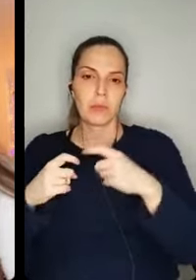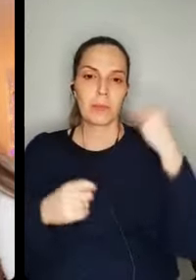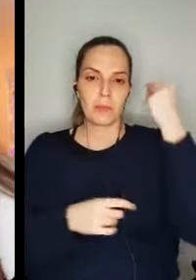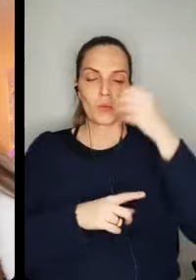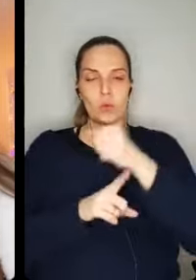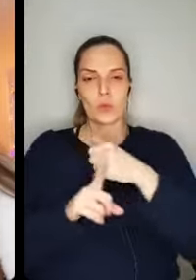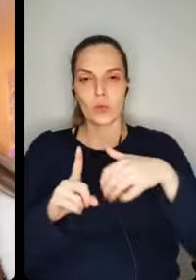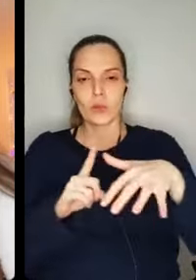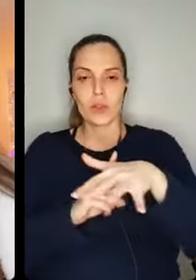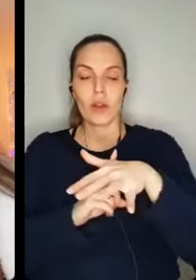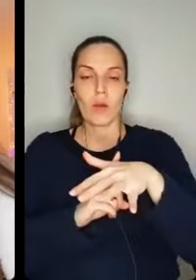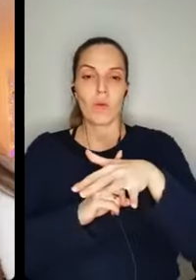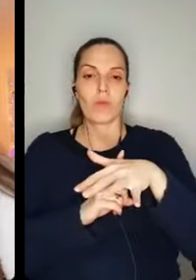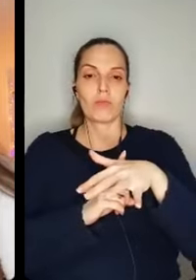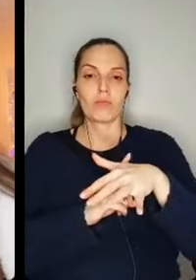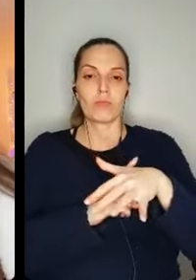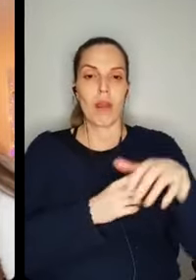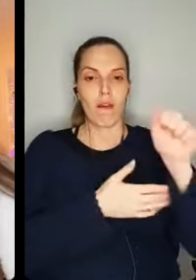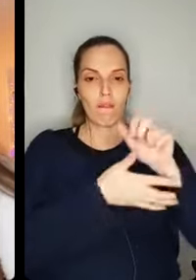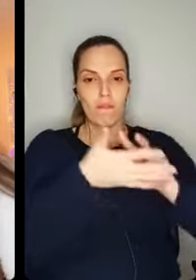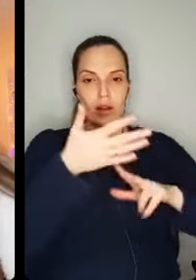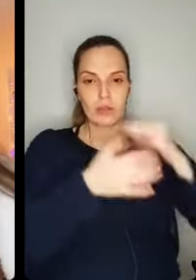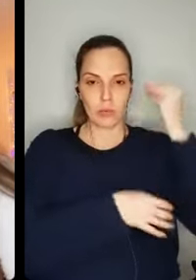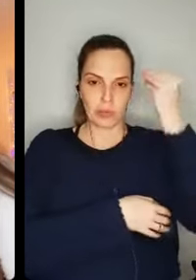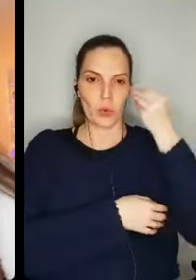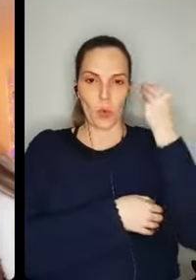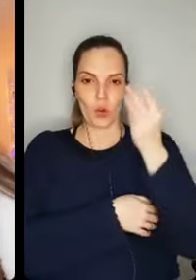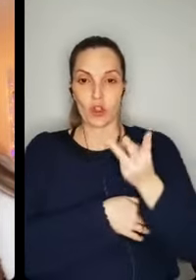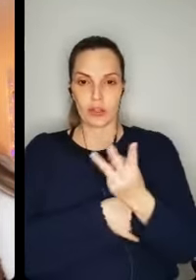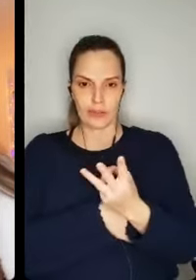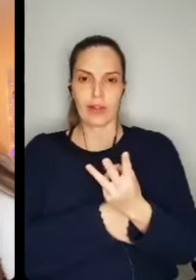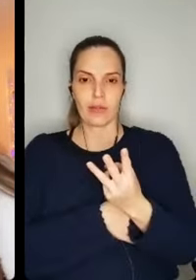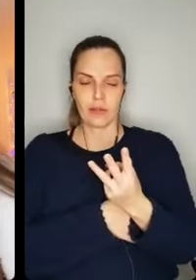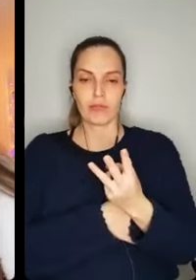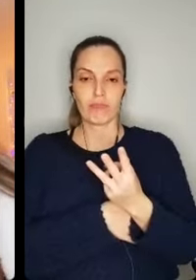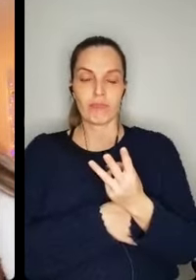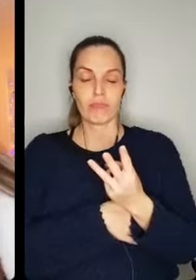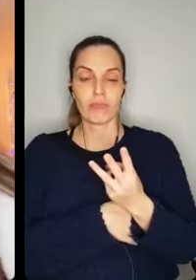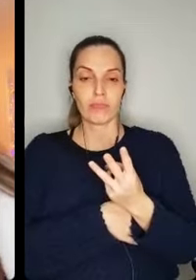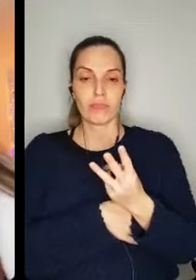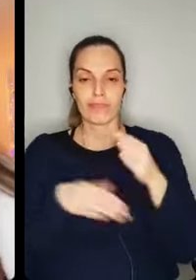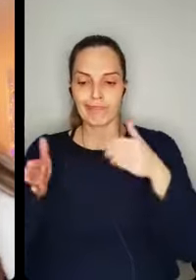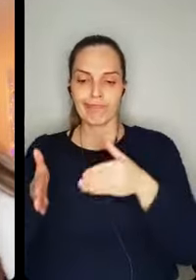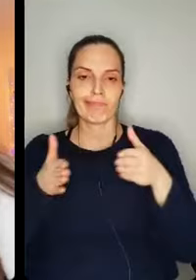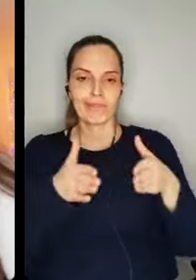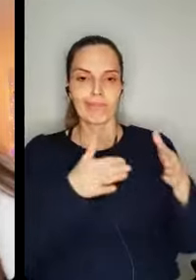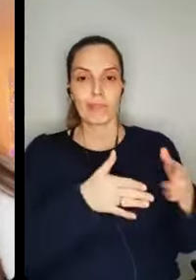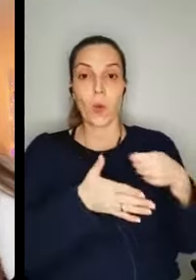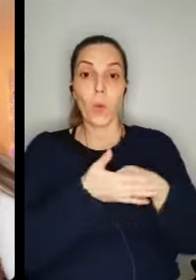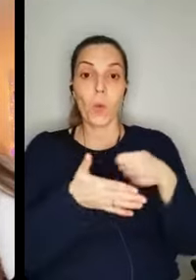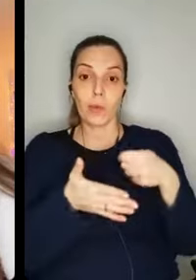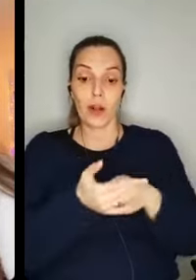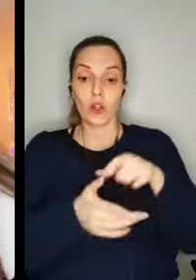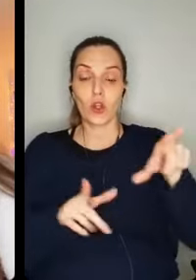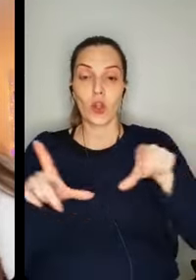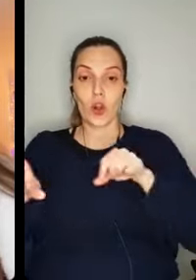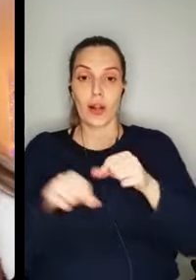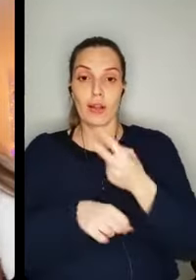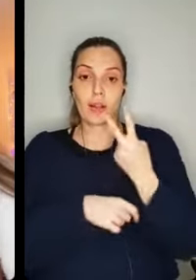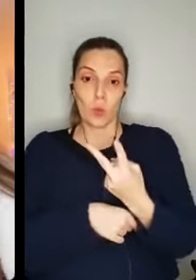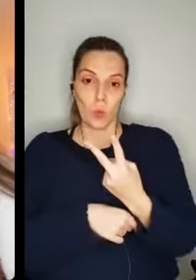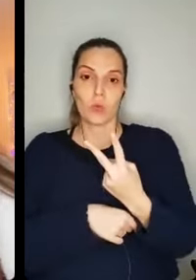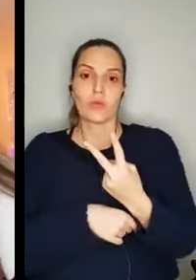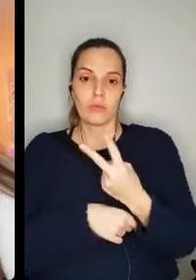e avaliação psicológica, Avaliação, né? isso. Isso. E obrigatoriamente tu vai ter que fazer estágio em dessas três áreas, né? Então,